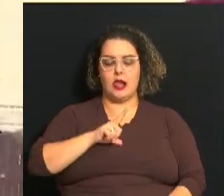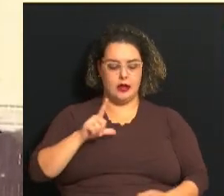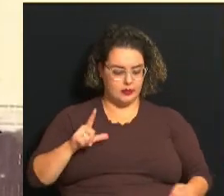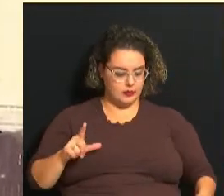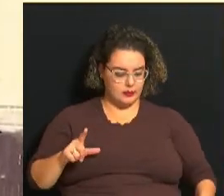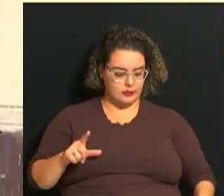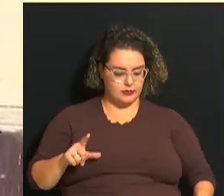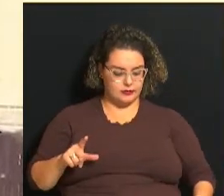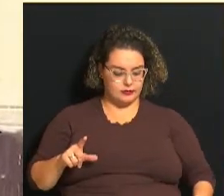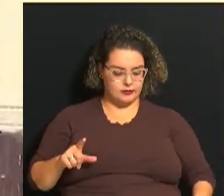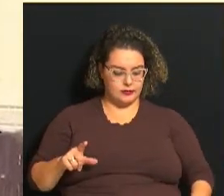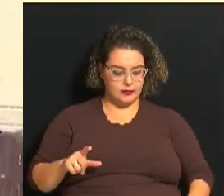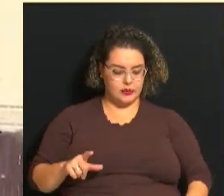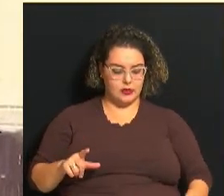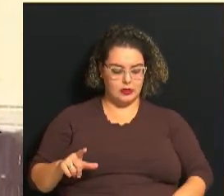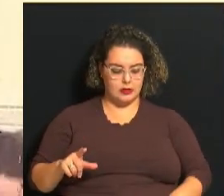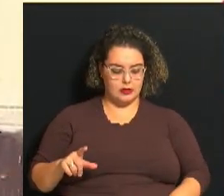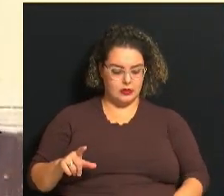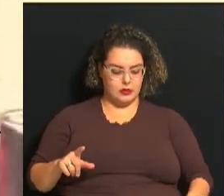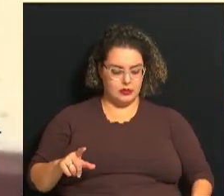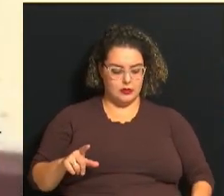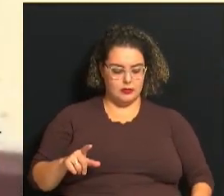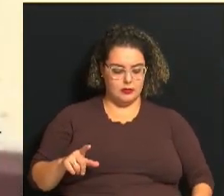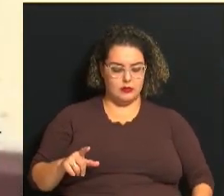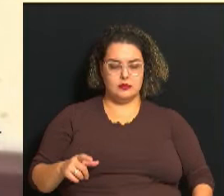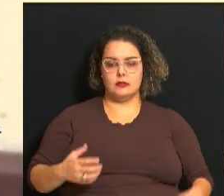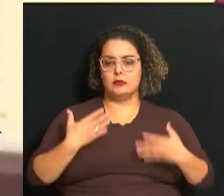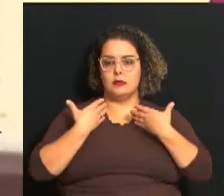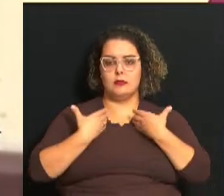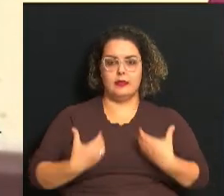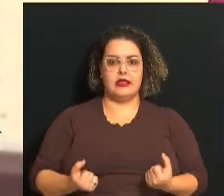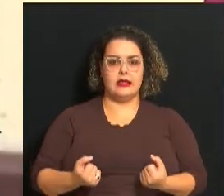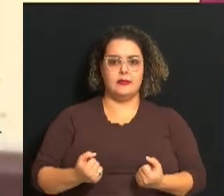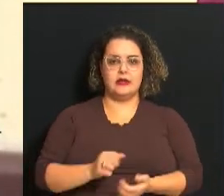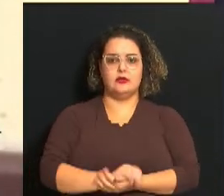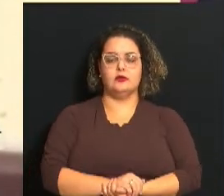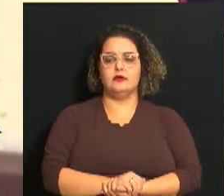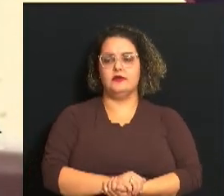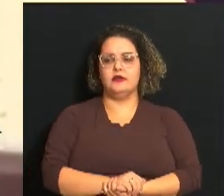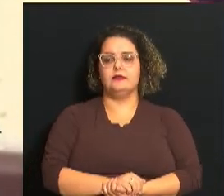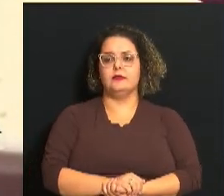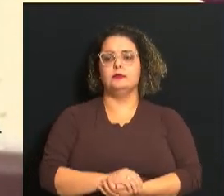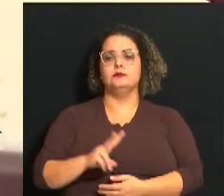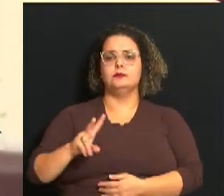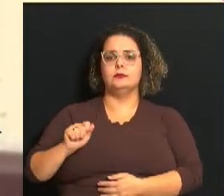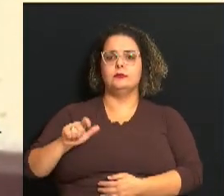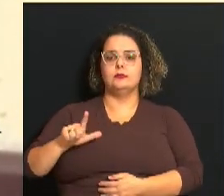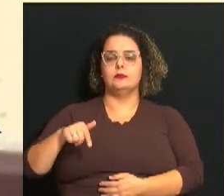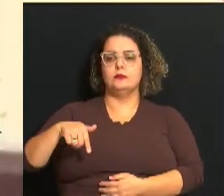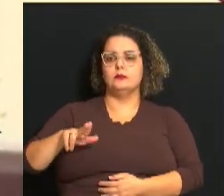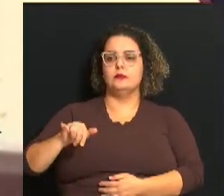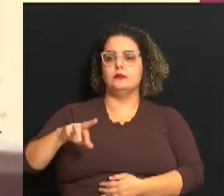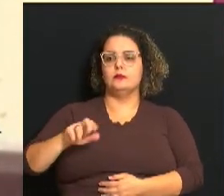estão exaustos com a burocracia a Valquíria também complementa a falar boa tarde e fala o seguinte